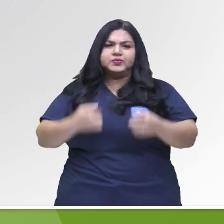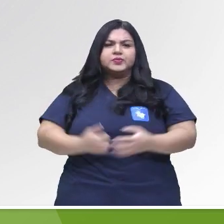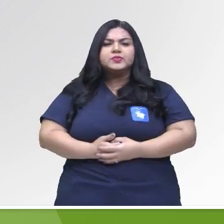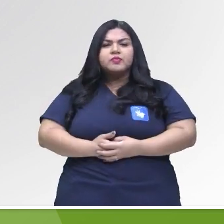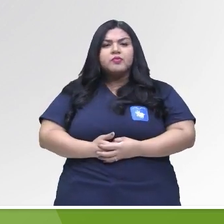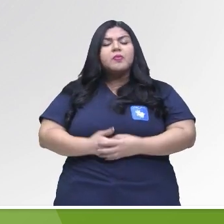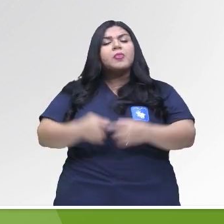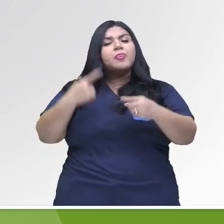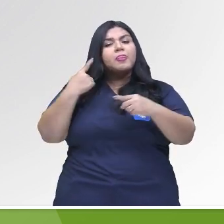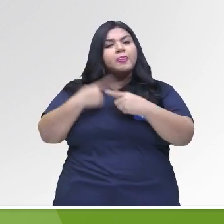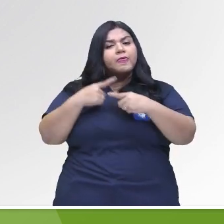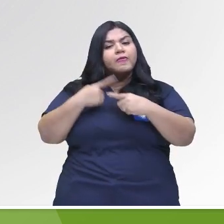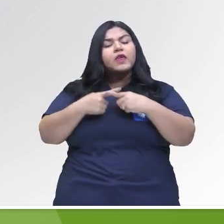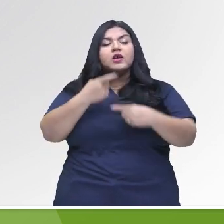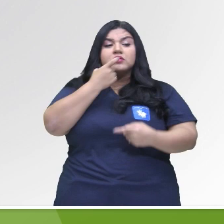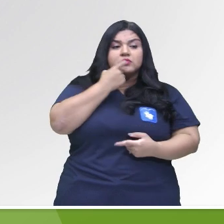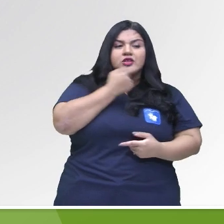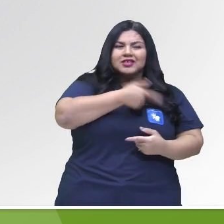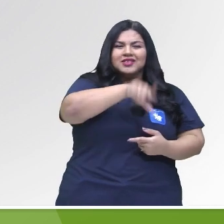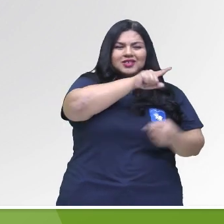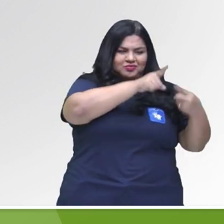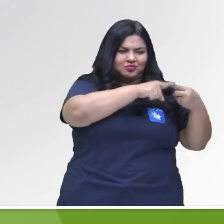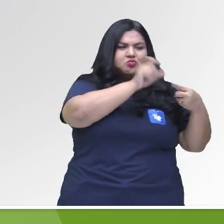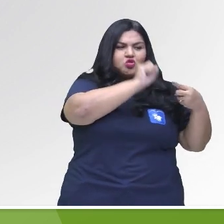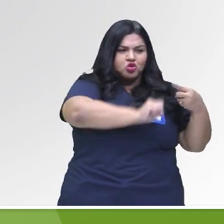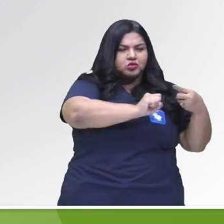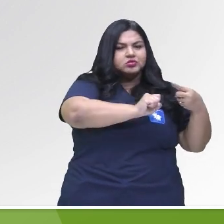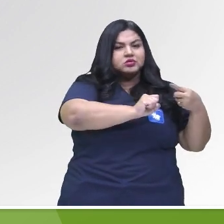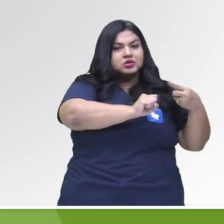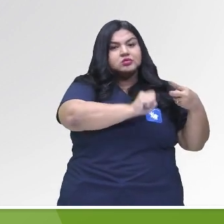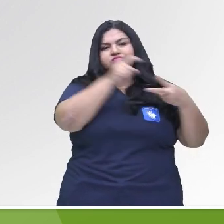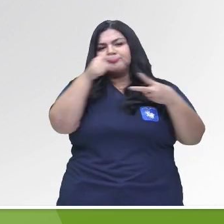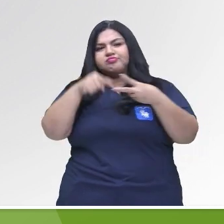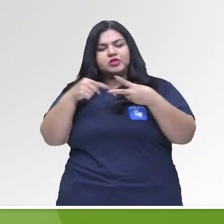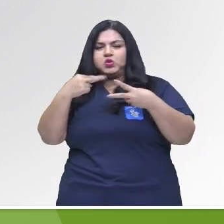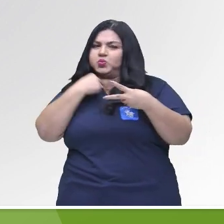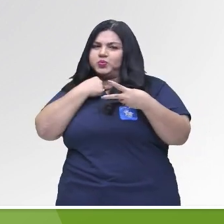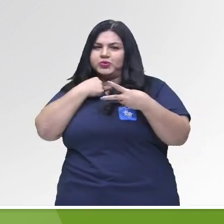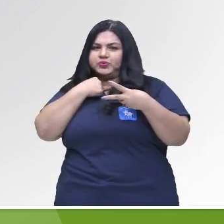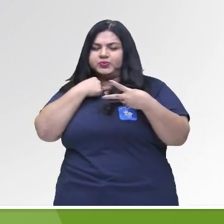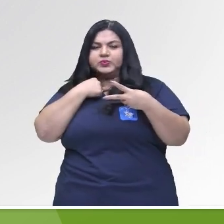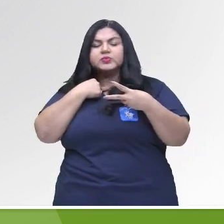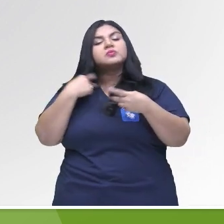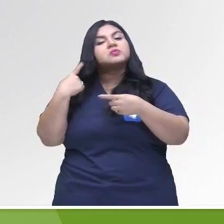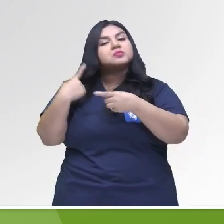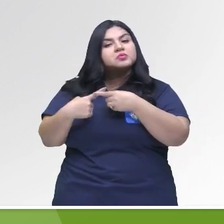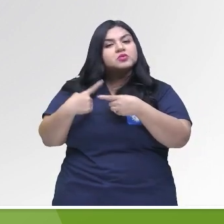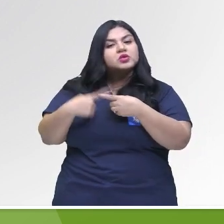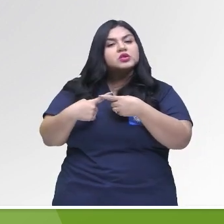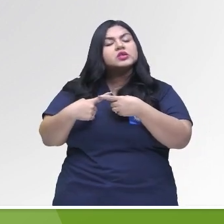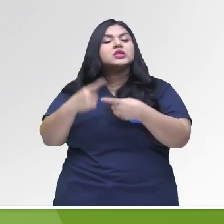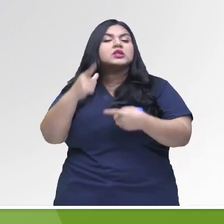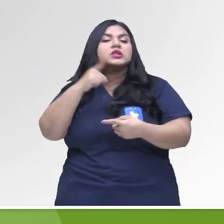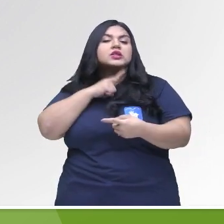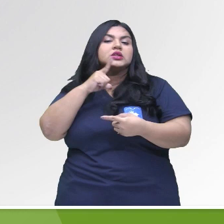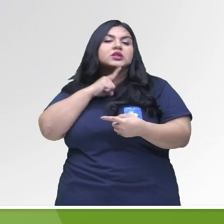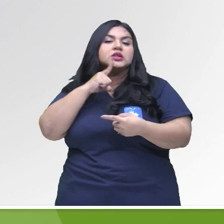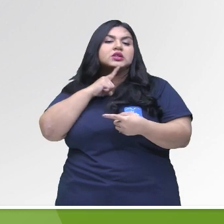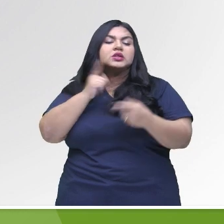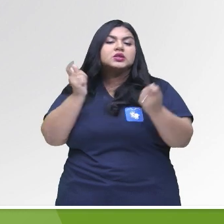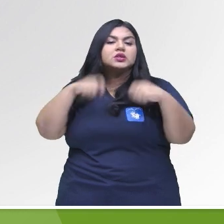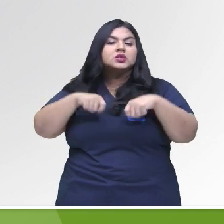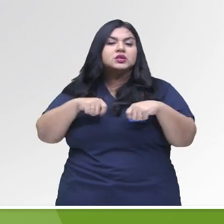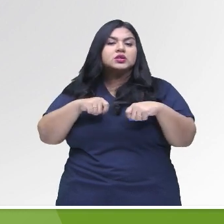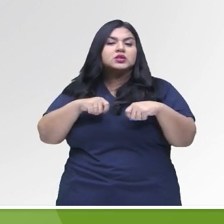que no termoplástico é possível fazer esse reprocessamento, o termofixo não, pois eles